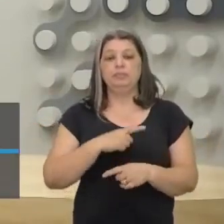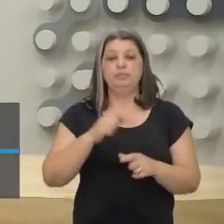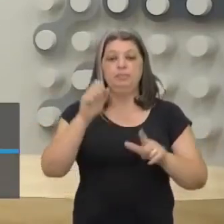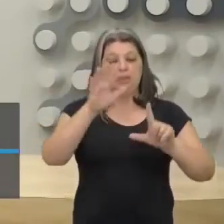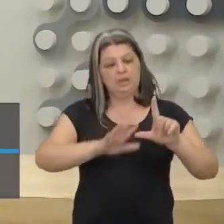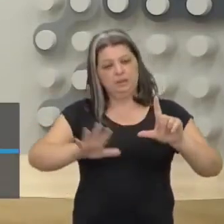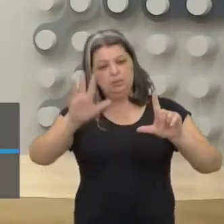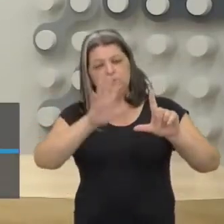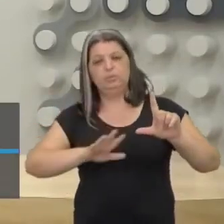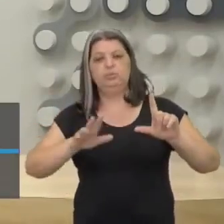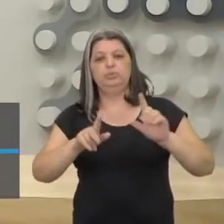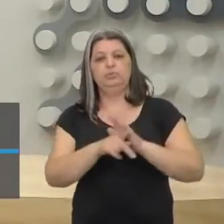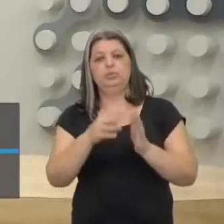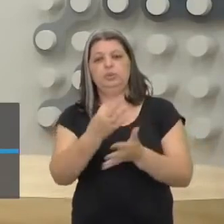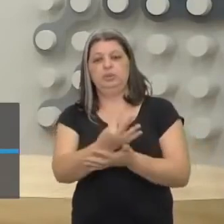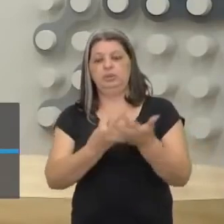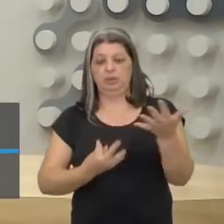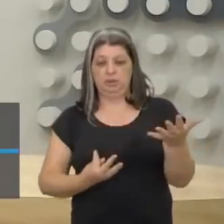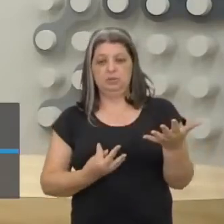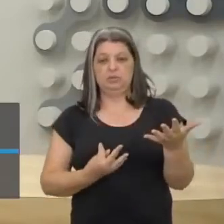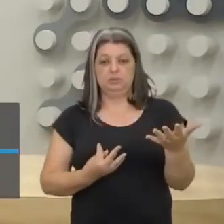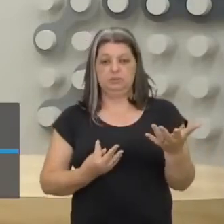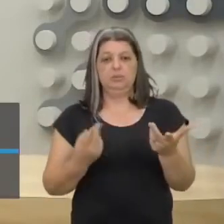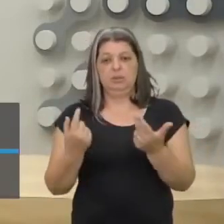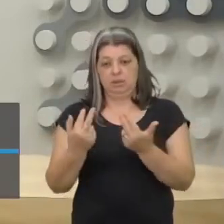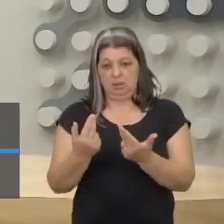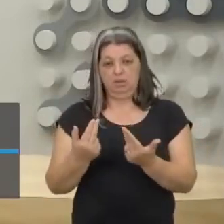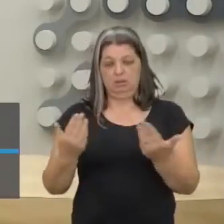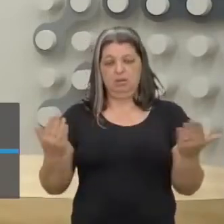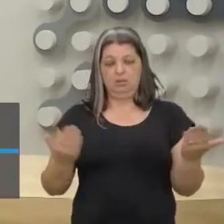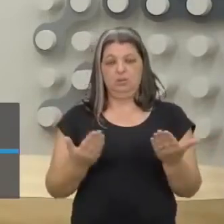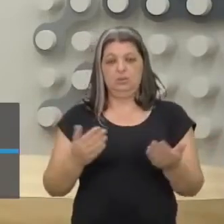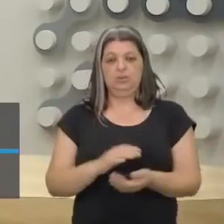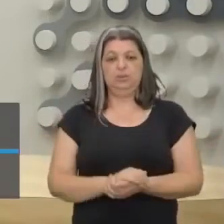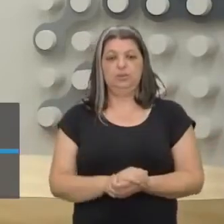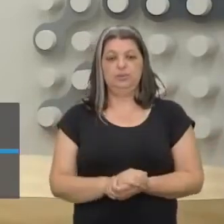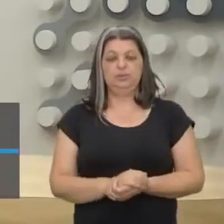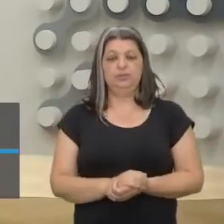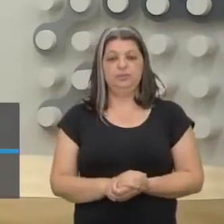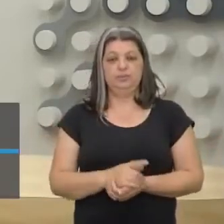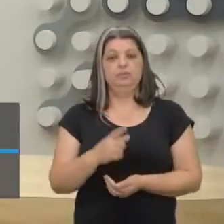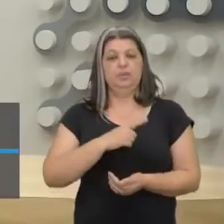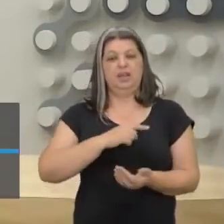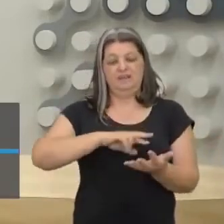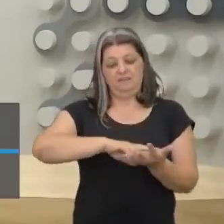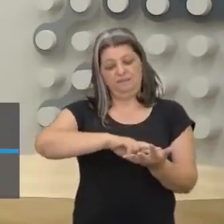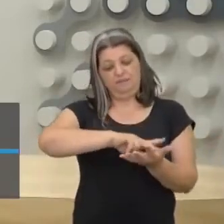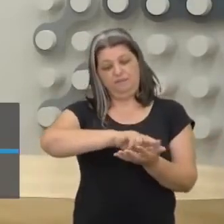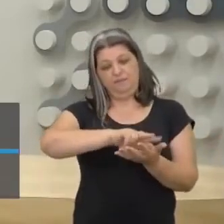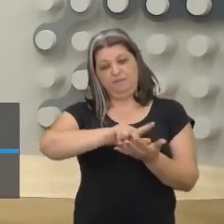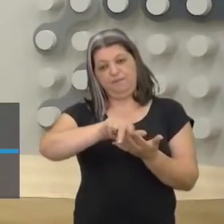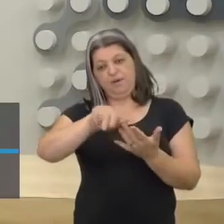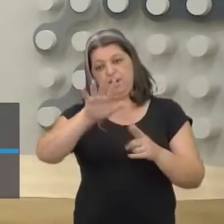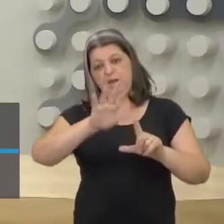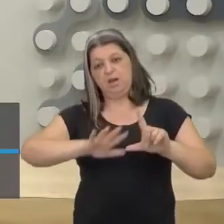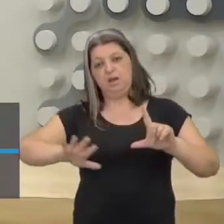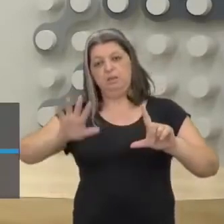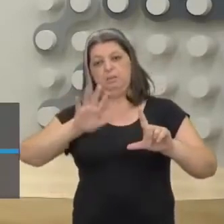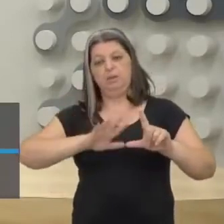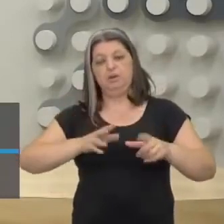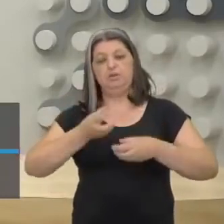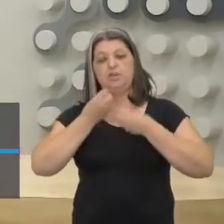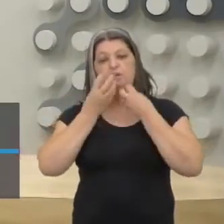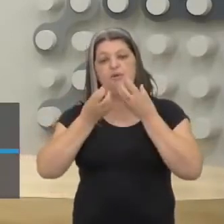imagem, tanto texto igual nos dias atuais. Então, hoje a gente tem uma gama de imagens e informação que